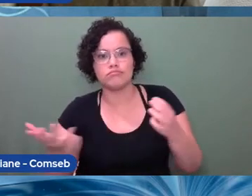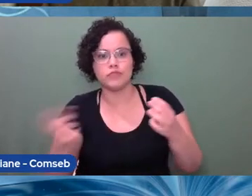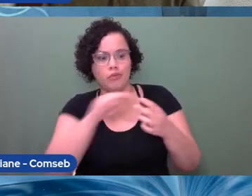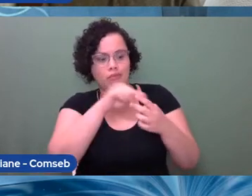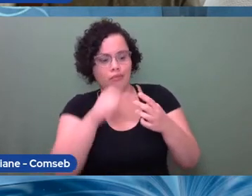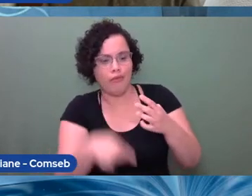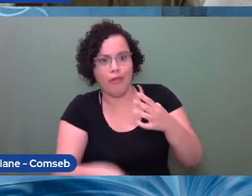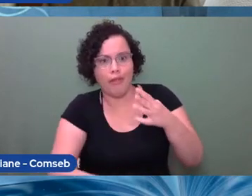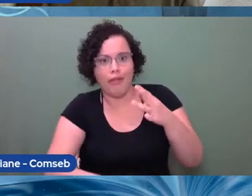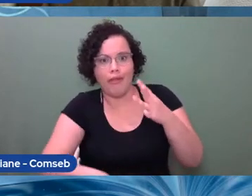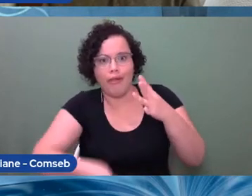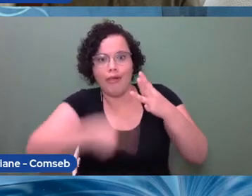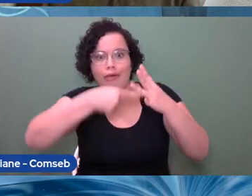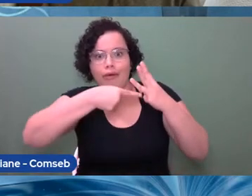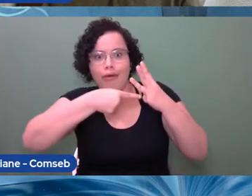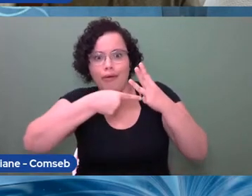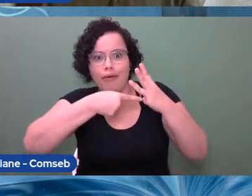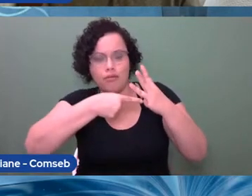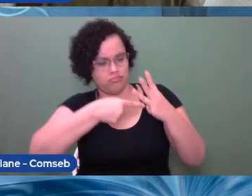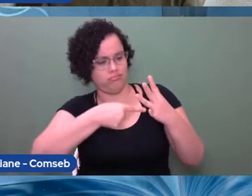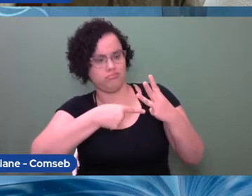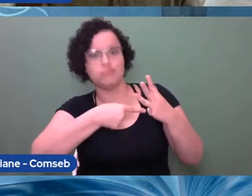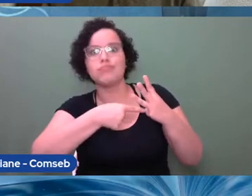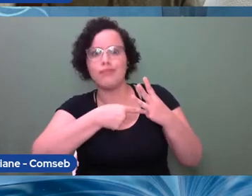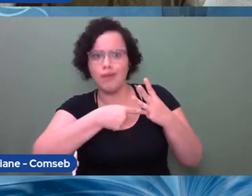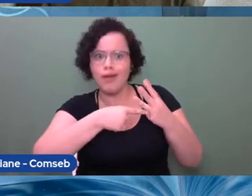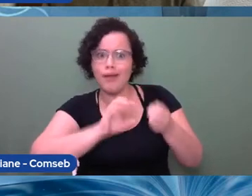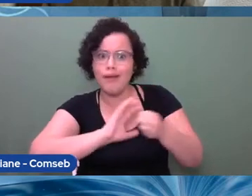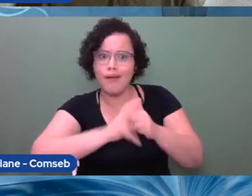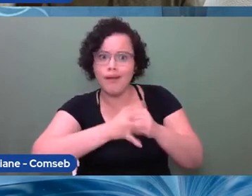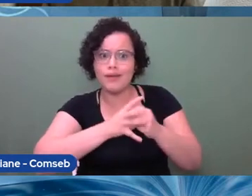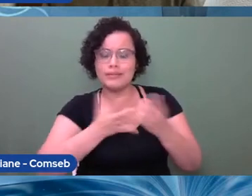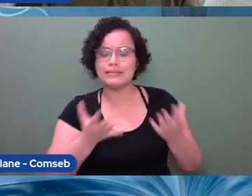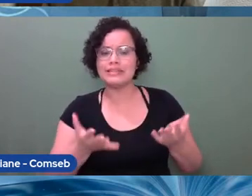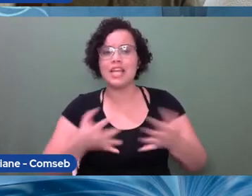universal. E para complicar a questão, ele ainda diz assim,